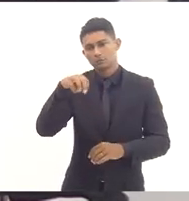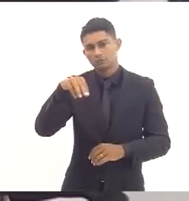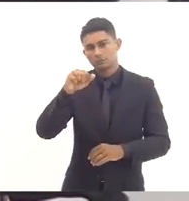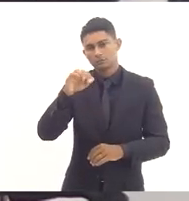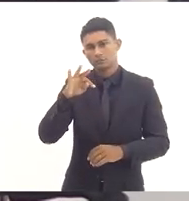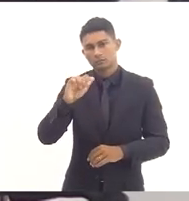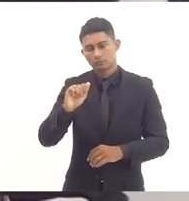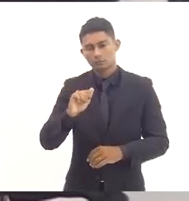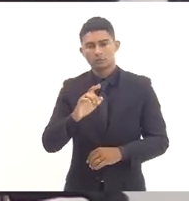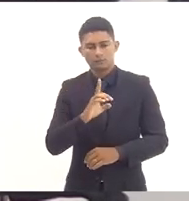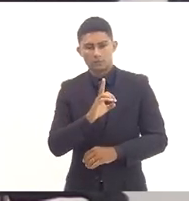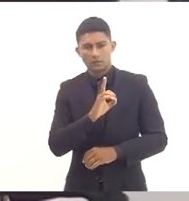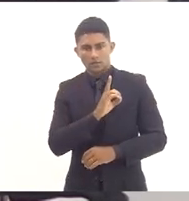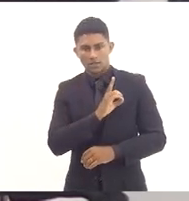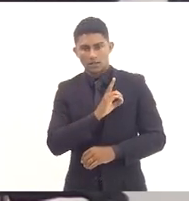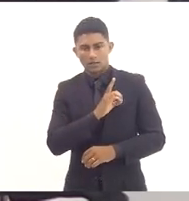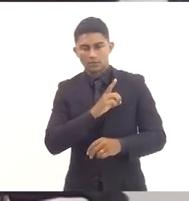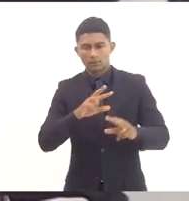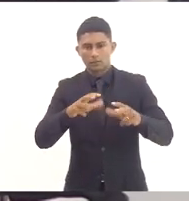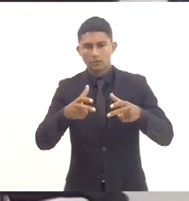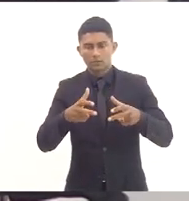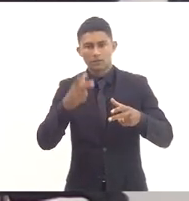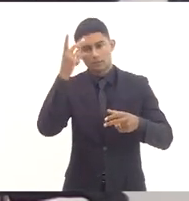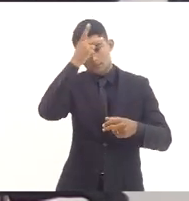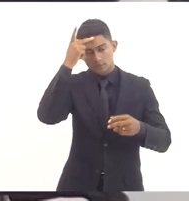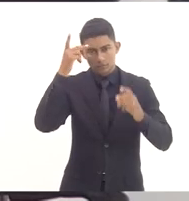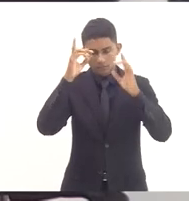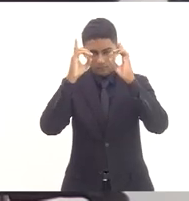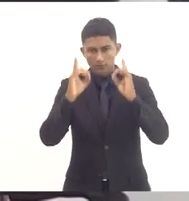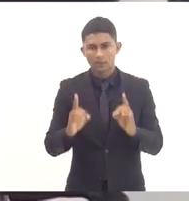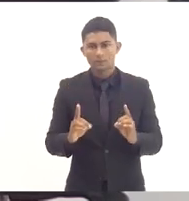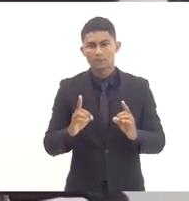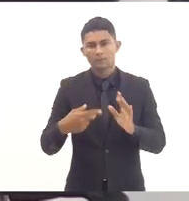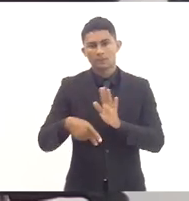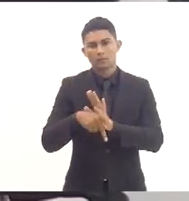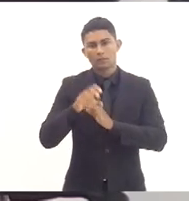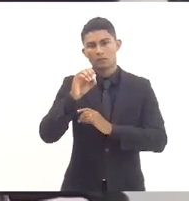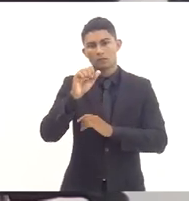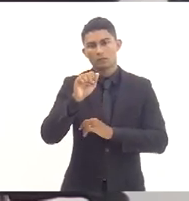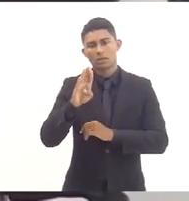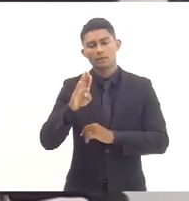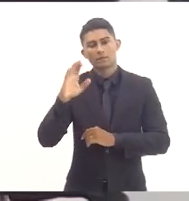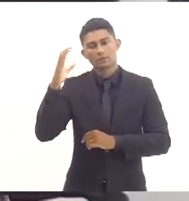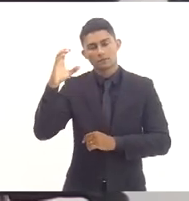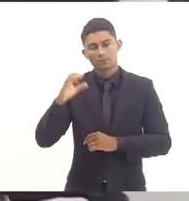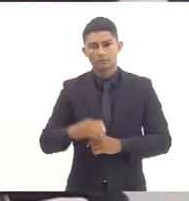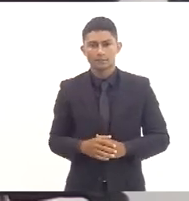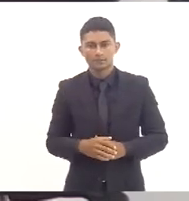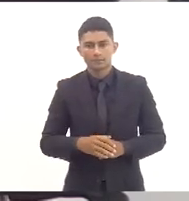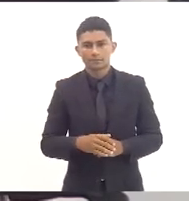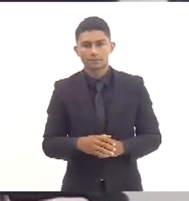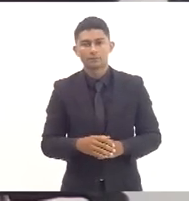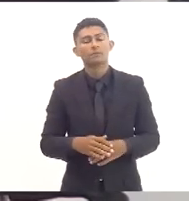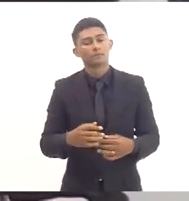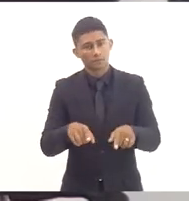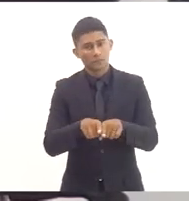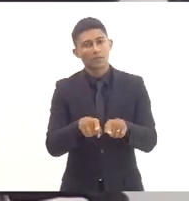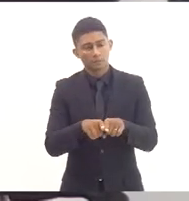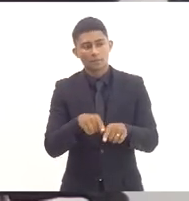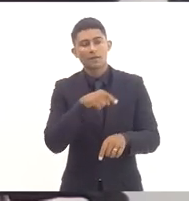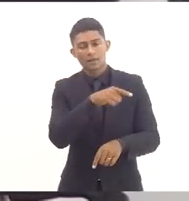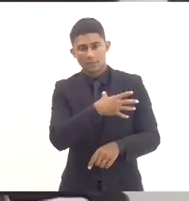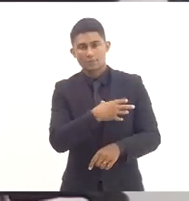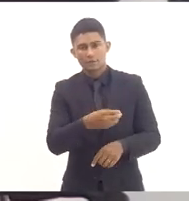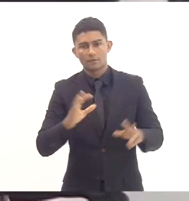delegada da da Comissão da pessoa com deficiência da OAB de Niterói e mãe de um